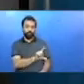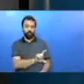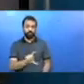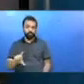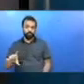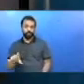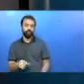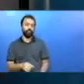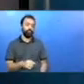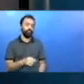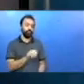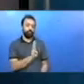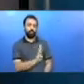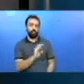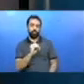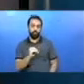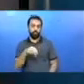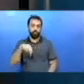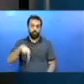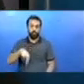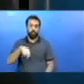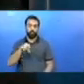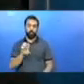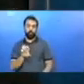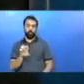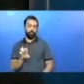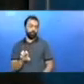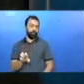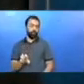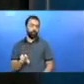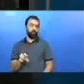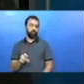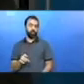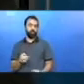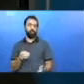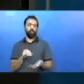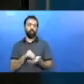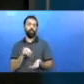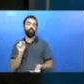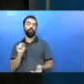tem né, olhem, tem bo e tem né. Vamos ver o que falta, olhem, boneco,